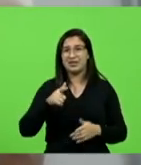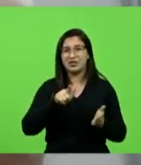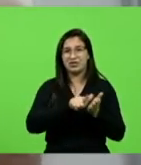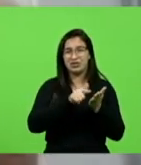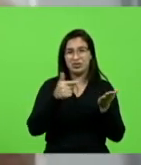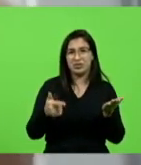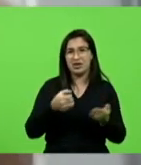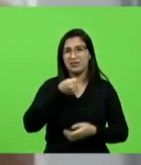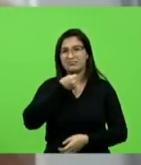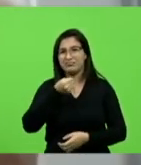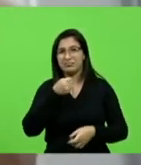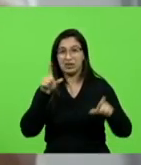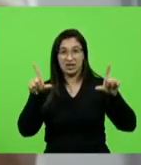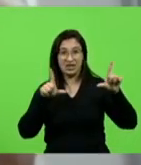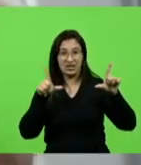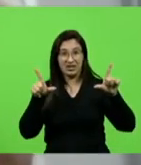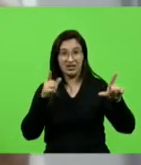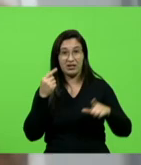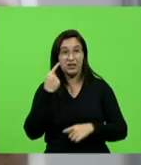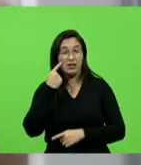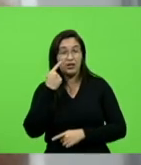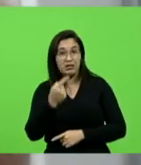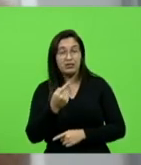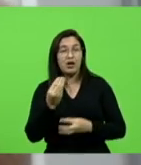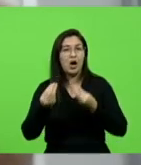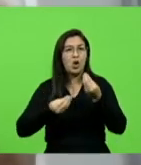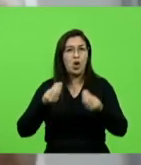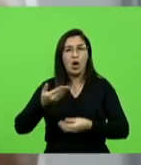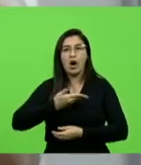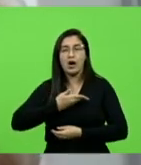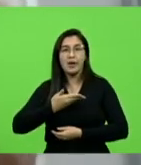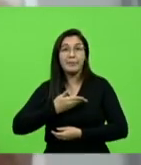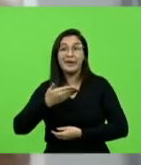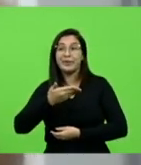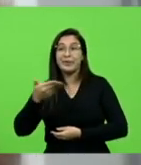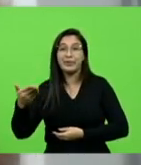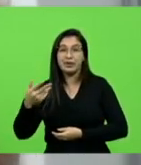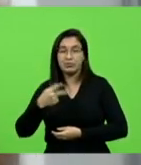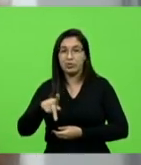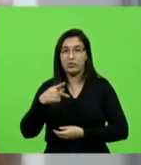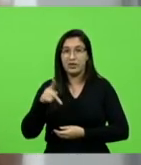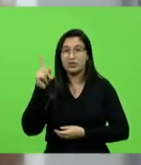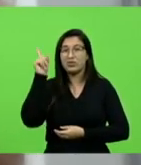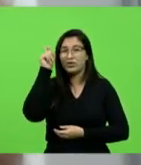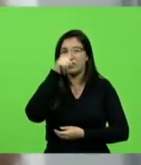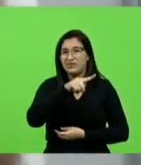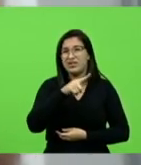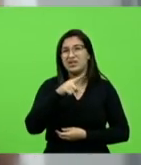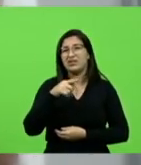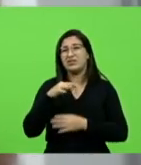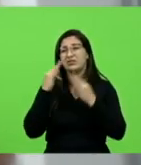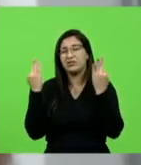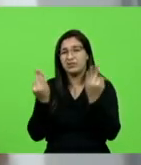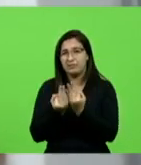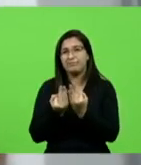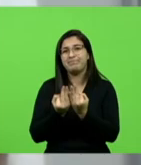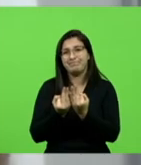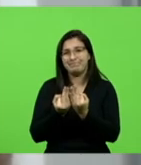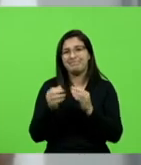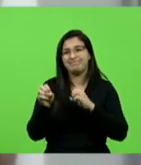né, relatos de colegas, essa dificuldade da família só